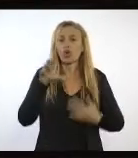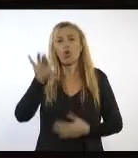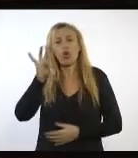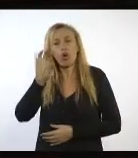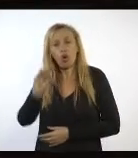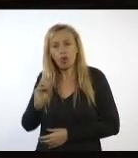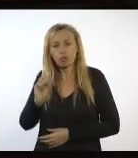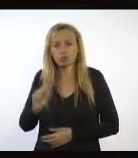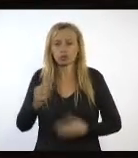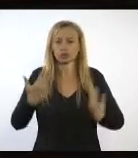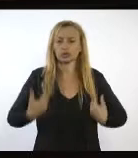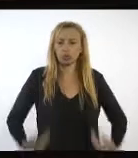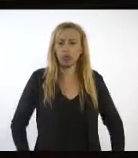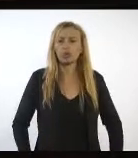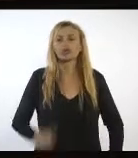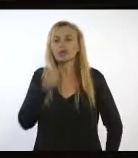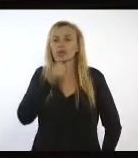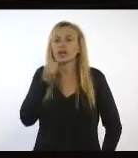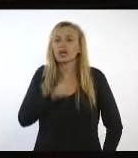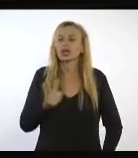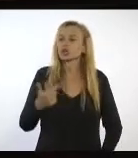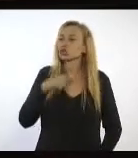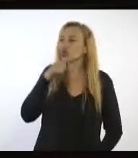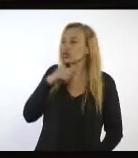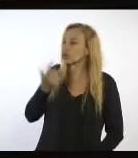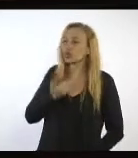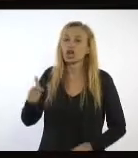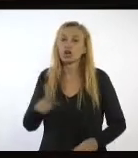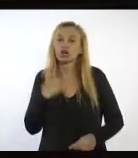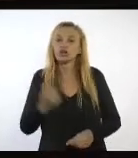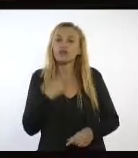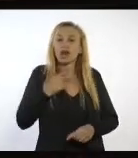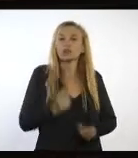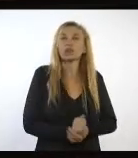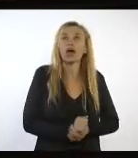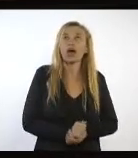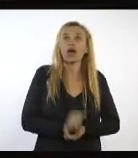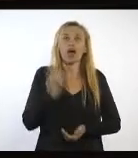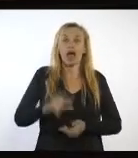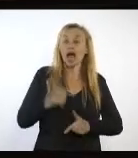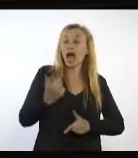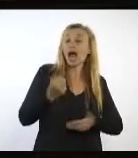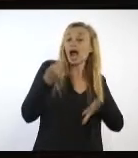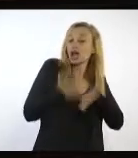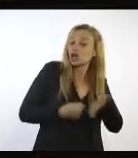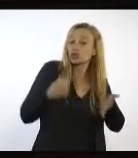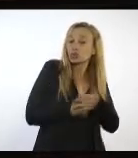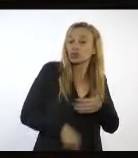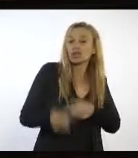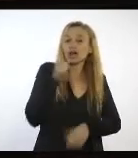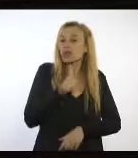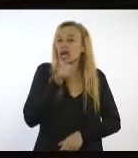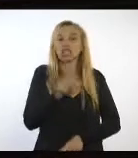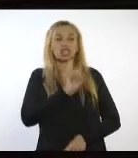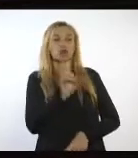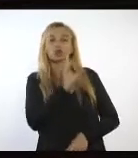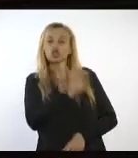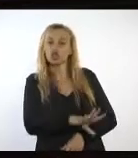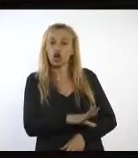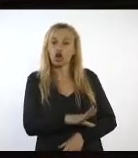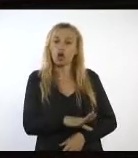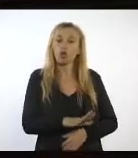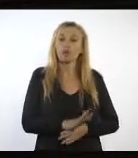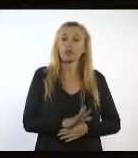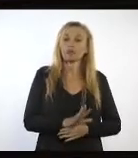E sem dúvida nenhuma, quando a gente fala que a luta das mulheres não é só pela